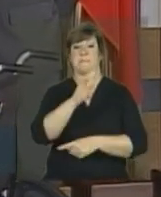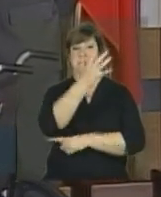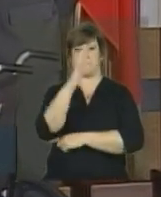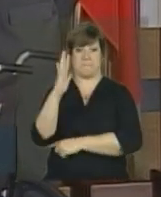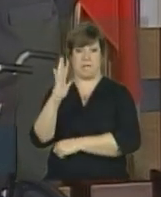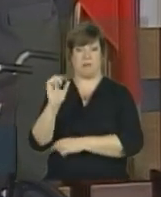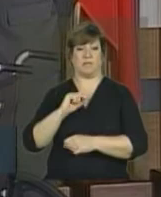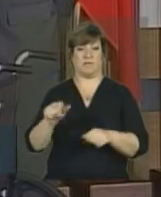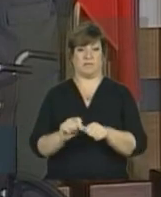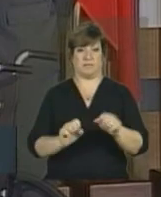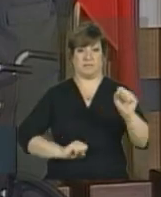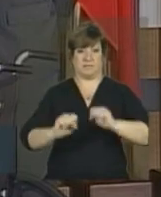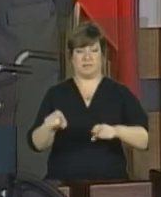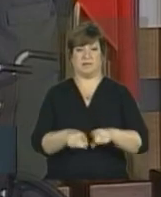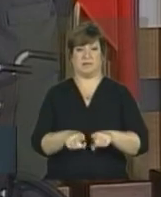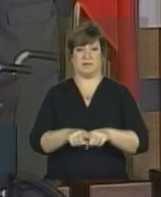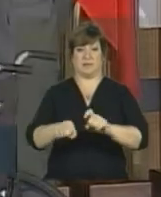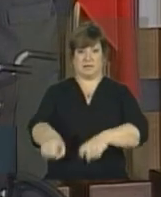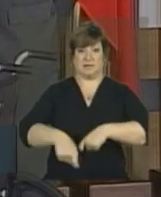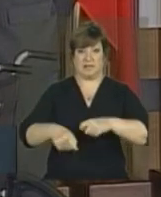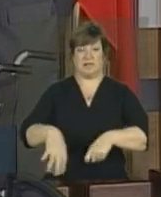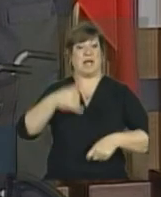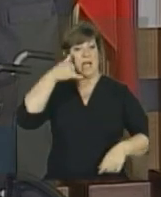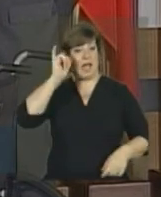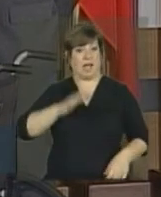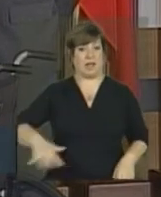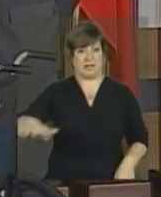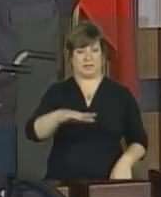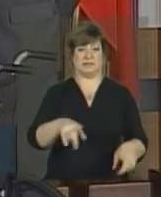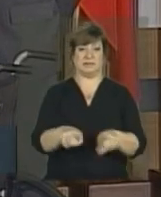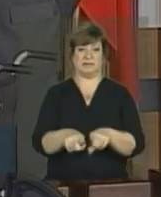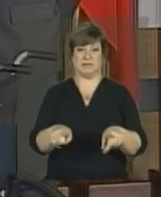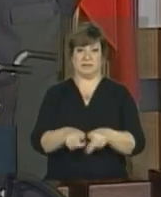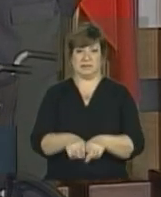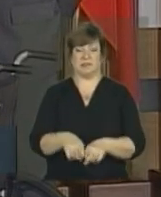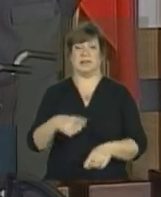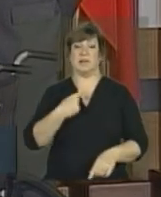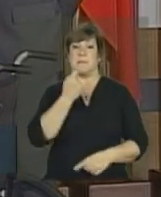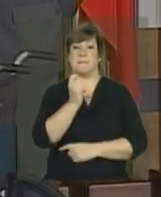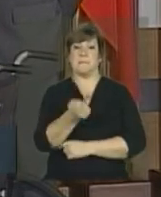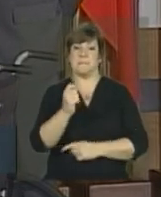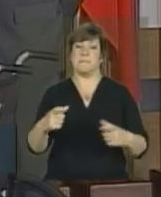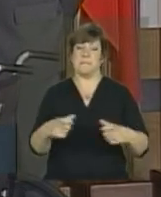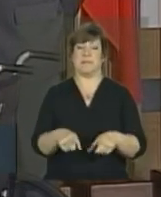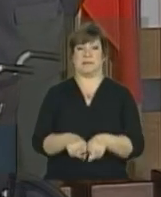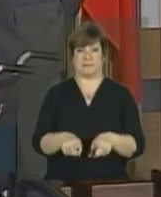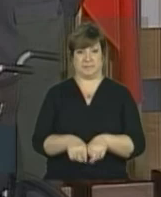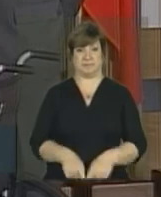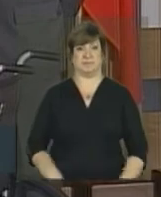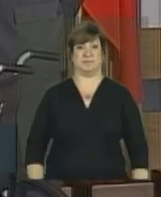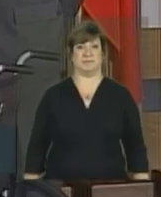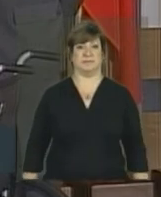a agricultura, a criação de gado e, em menor escala, a pesca.